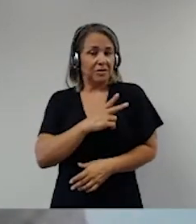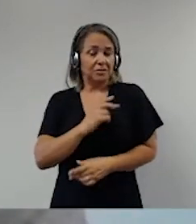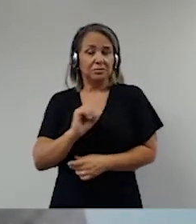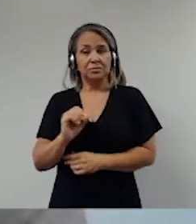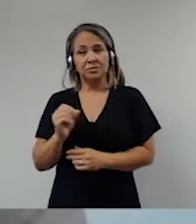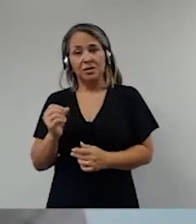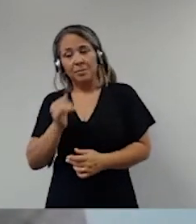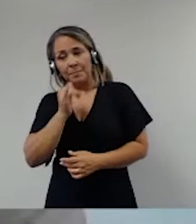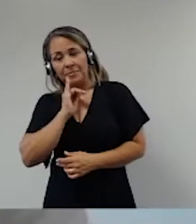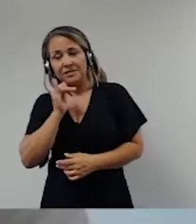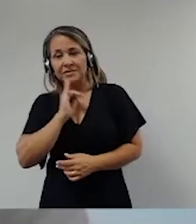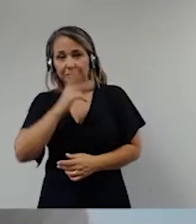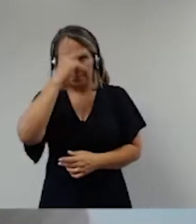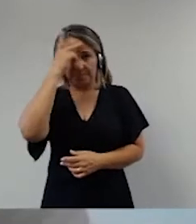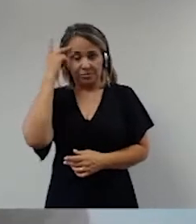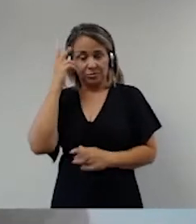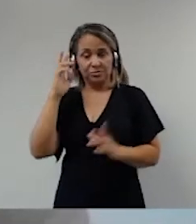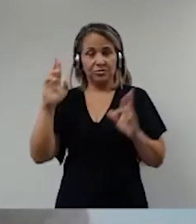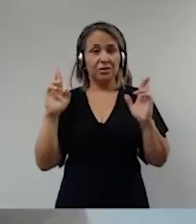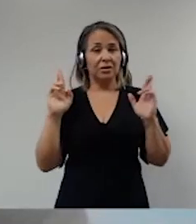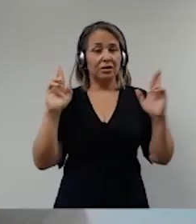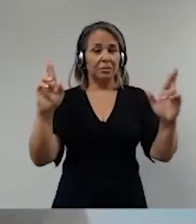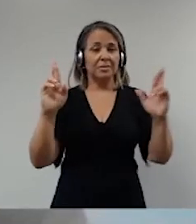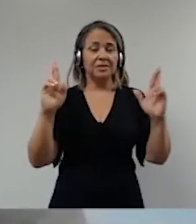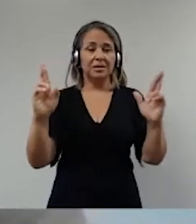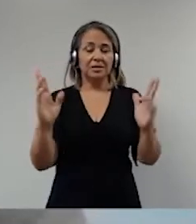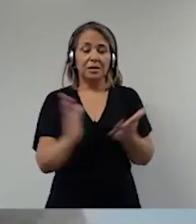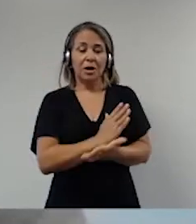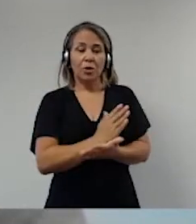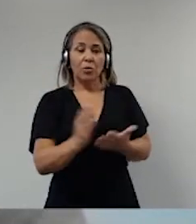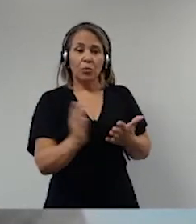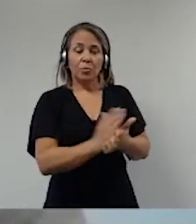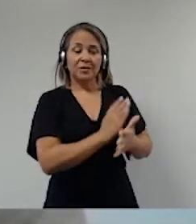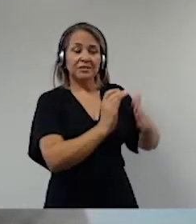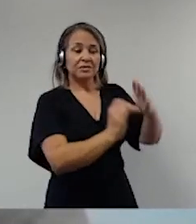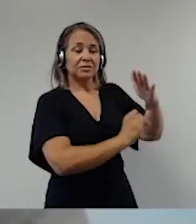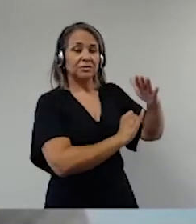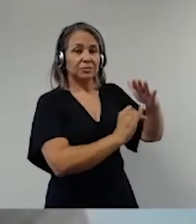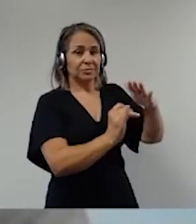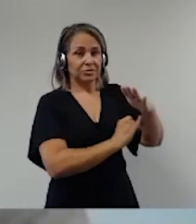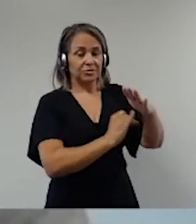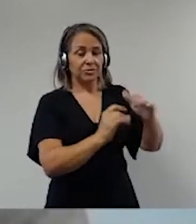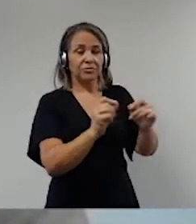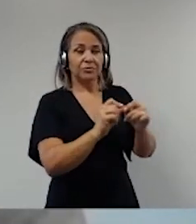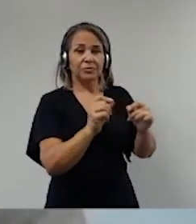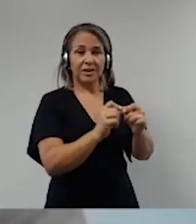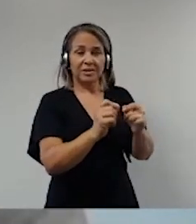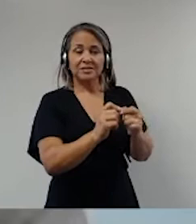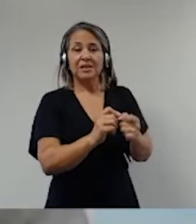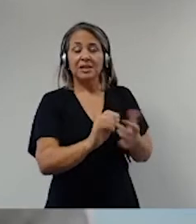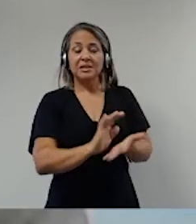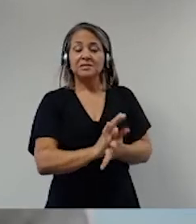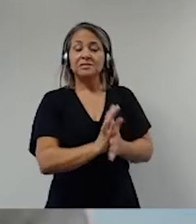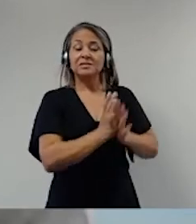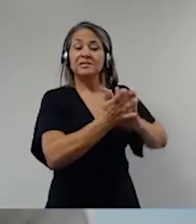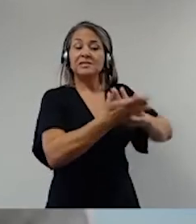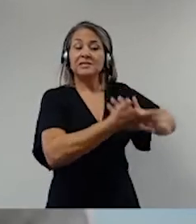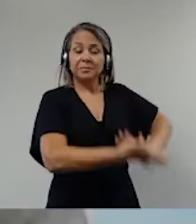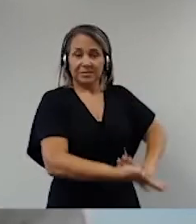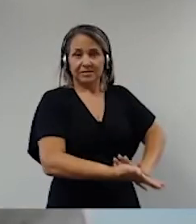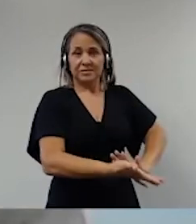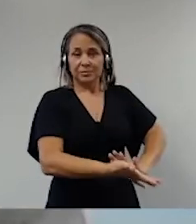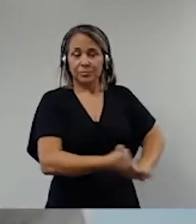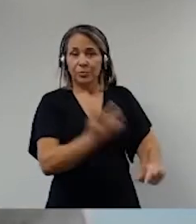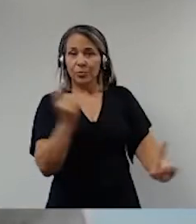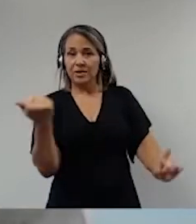seja, pessoas que representam determinadas instituições, operam de maneira discriminatória